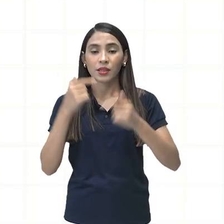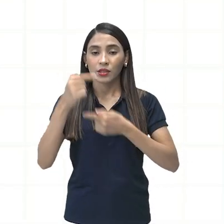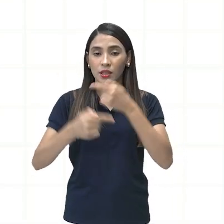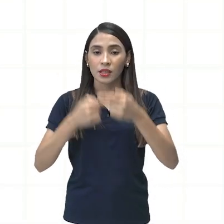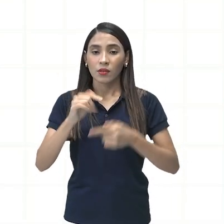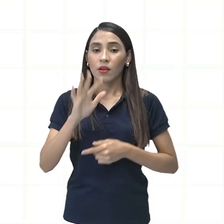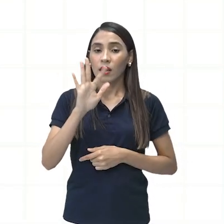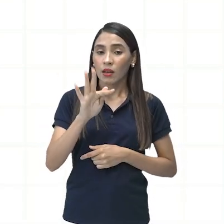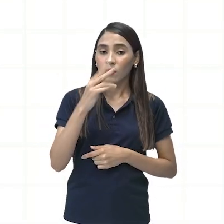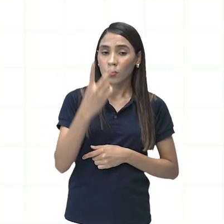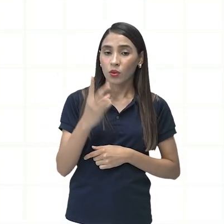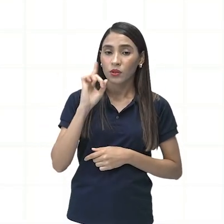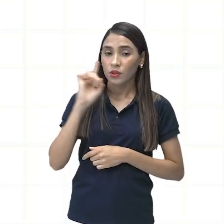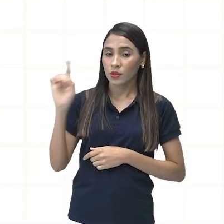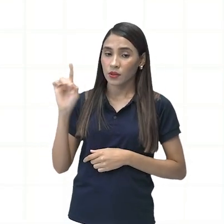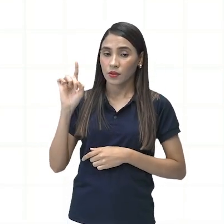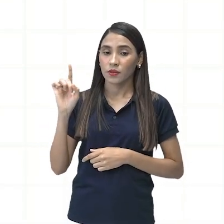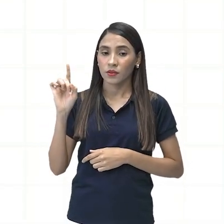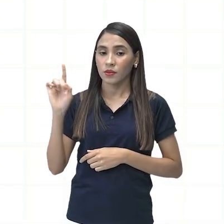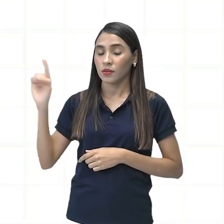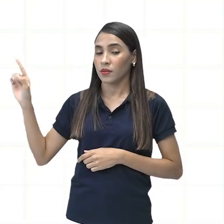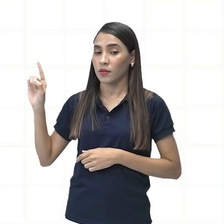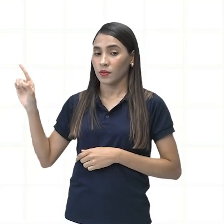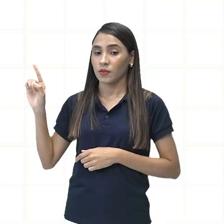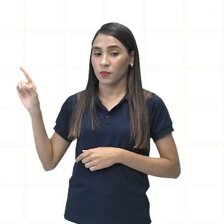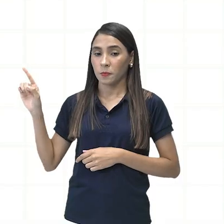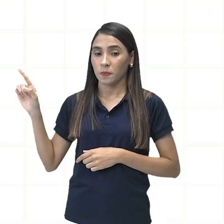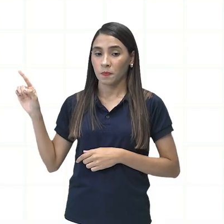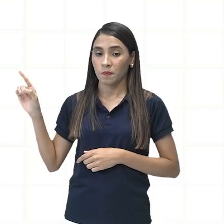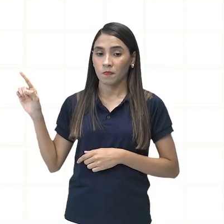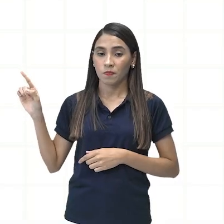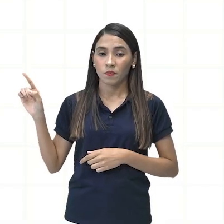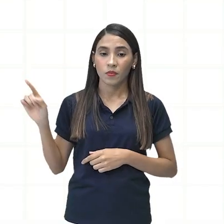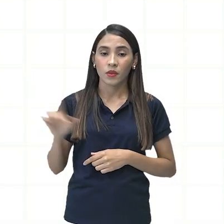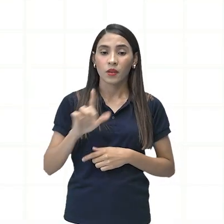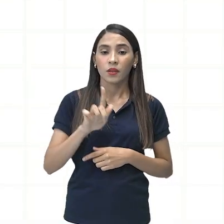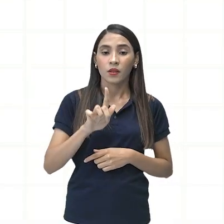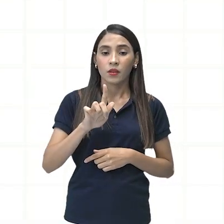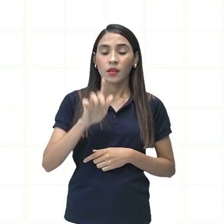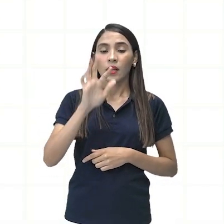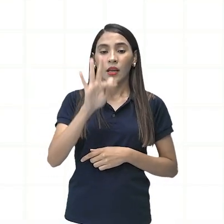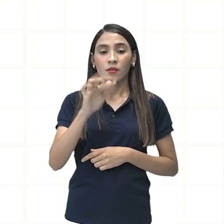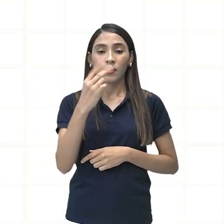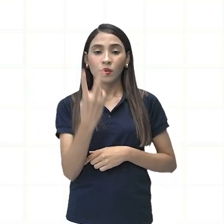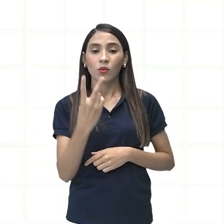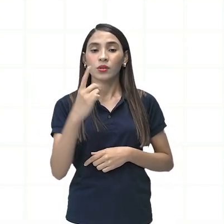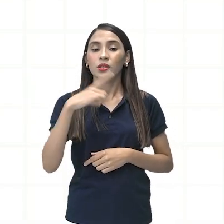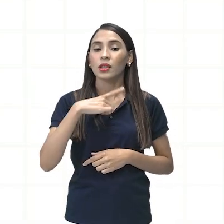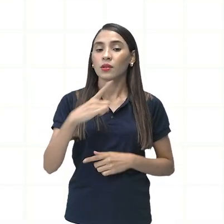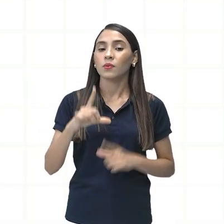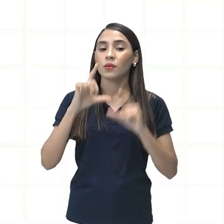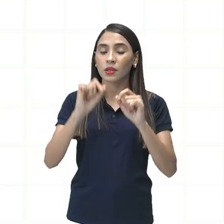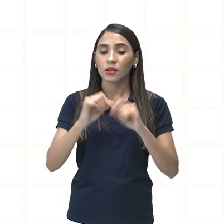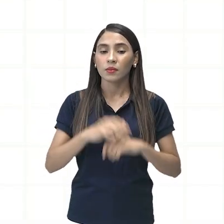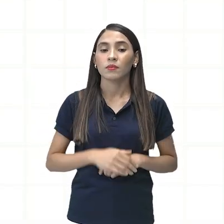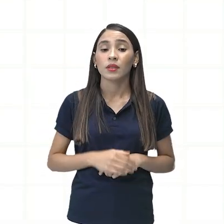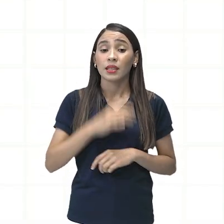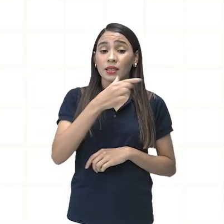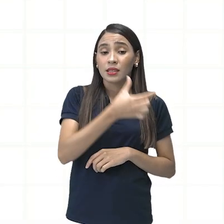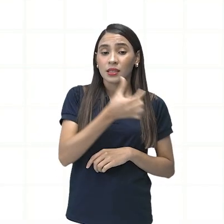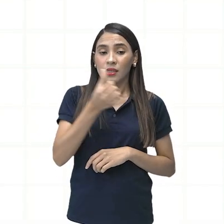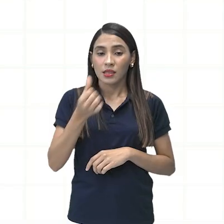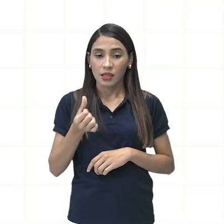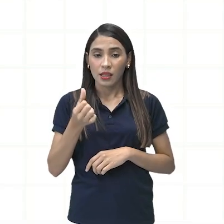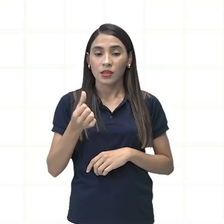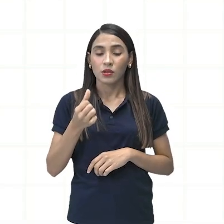geração F2, que está toda representada nesse quadro. Vejam só, a geração F2. Ela é composta por, dentre as